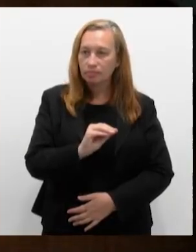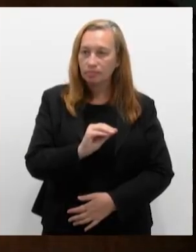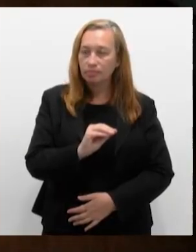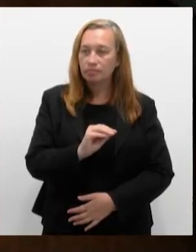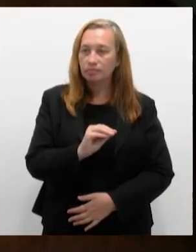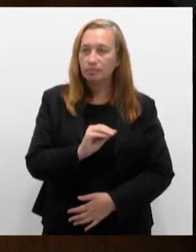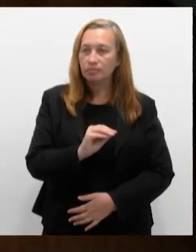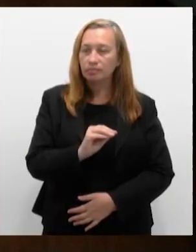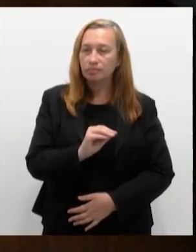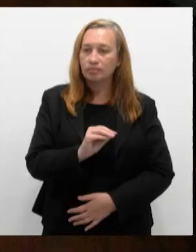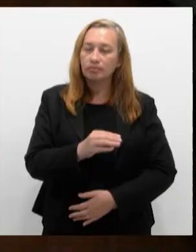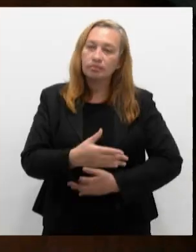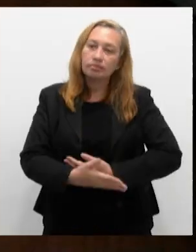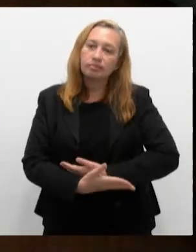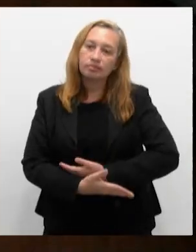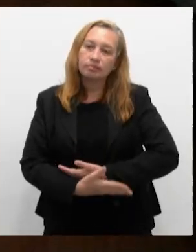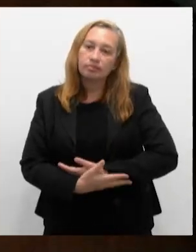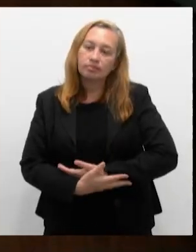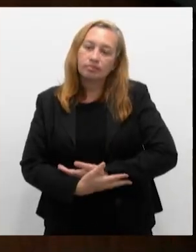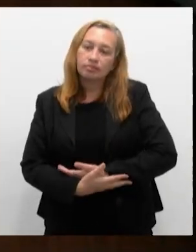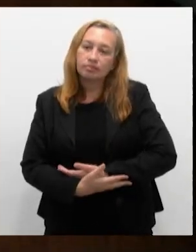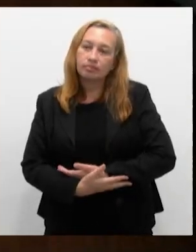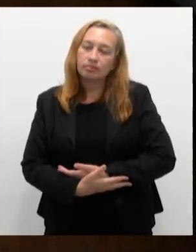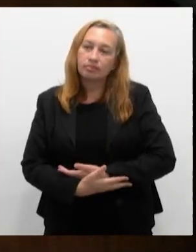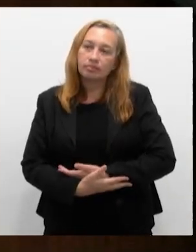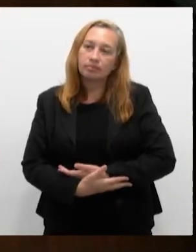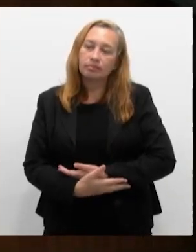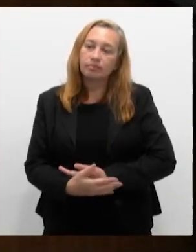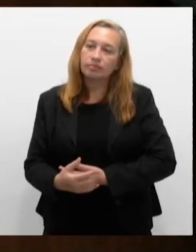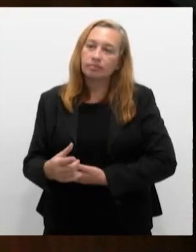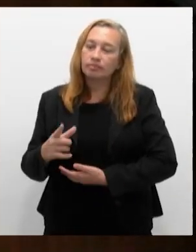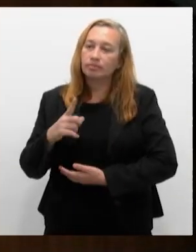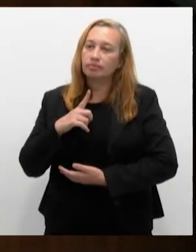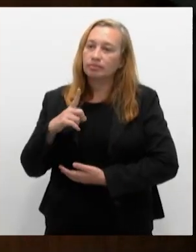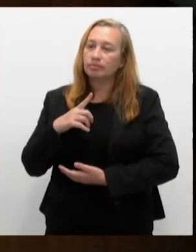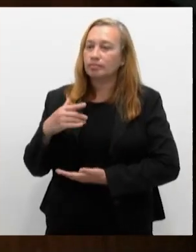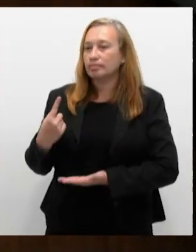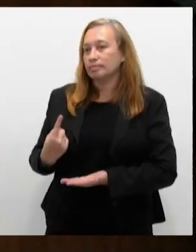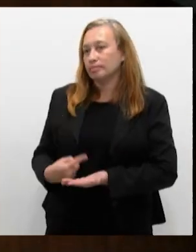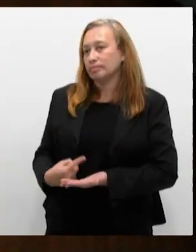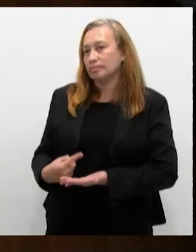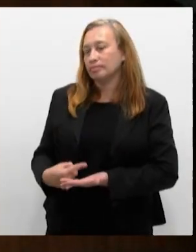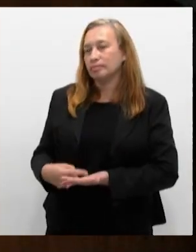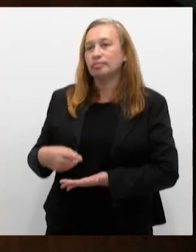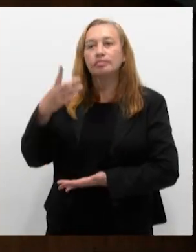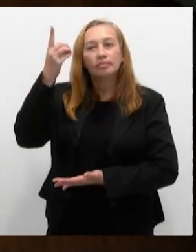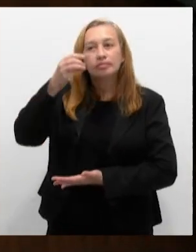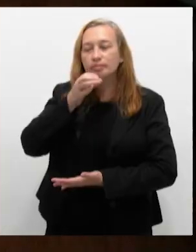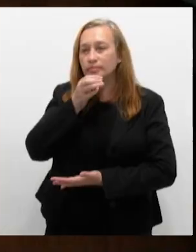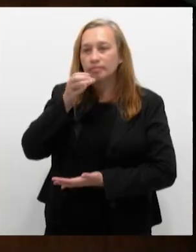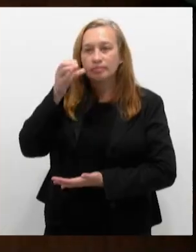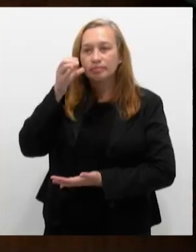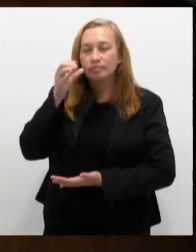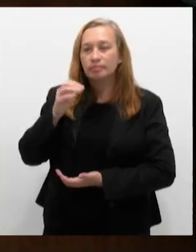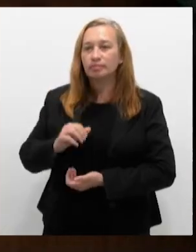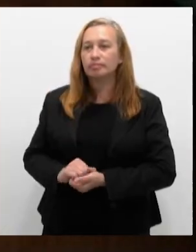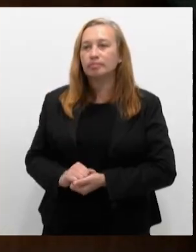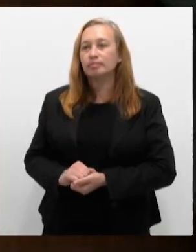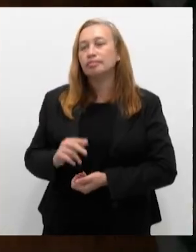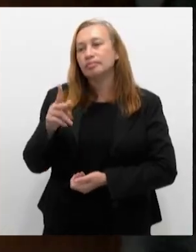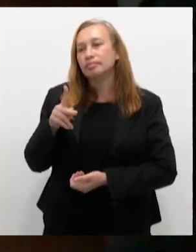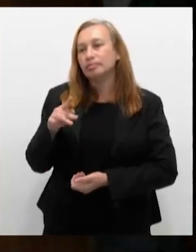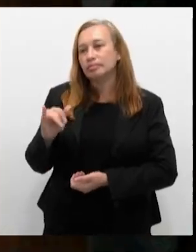paternidade do nosso bebê reborn, eu entrei em um comum acordo aqui com a deputada Célia Jordão e o